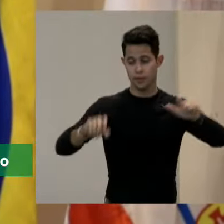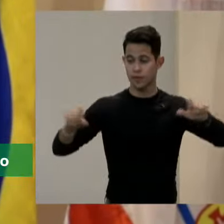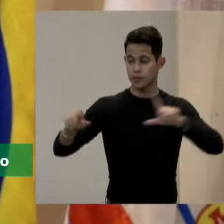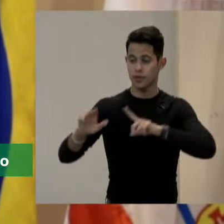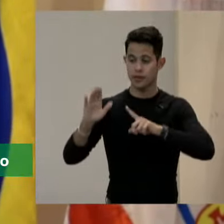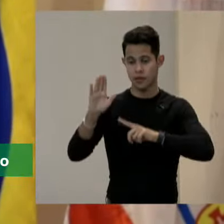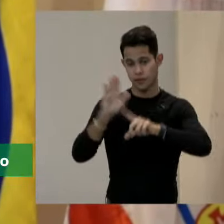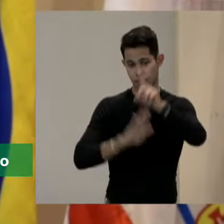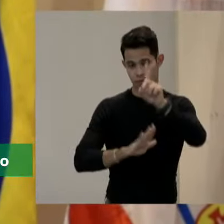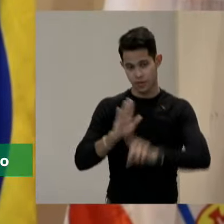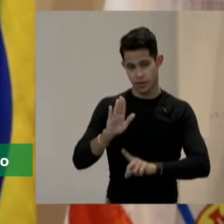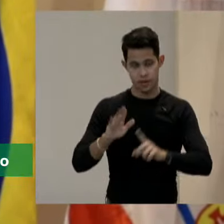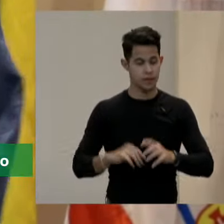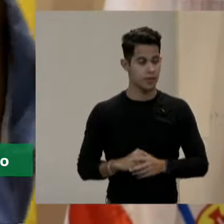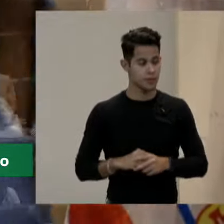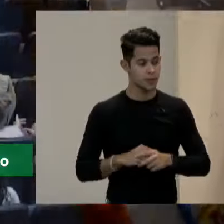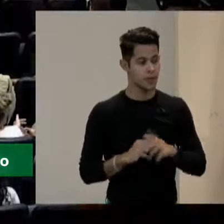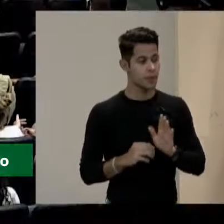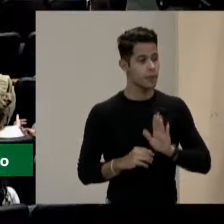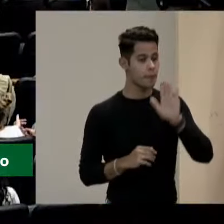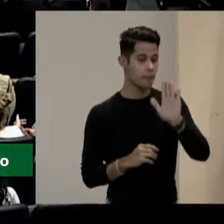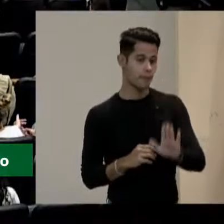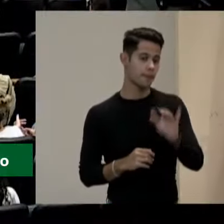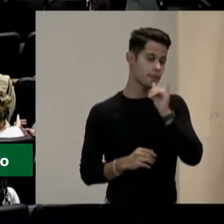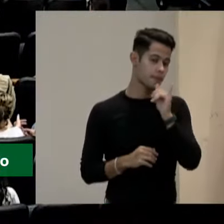o direito. Agora,